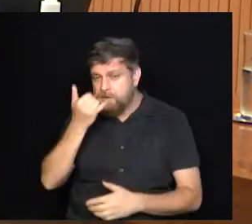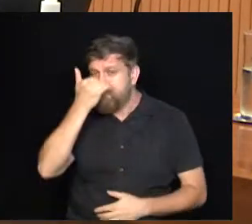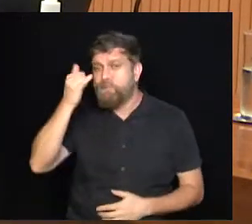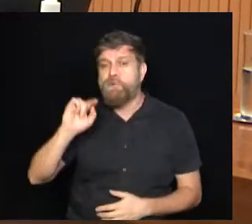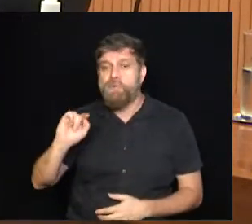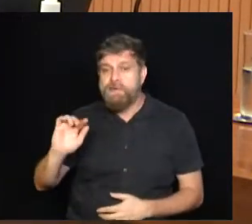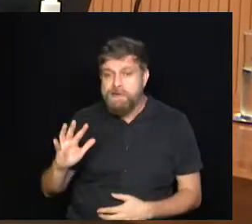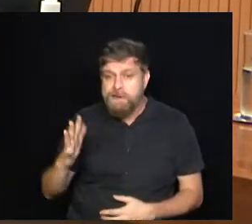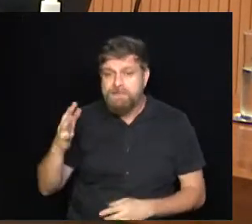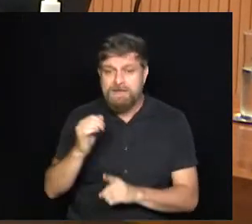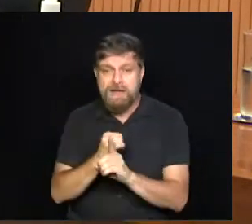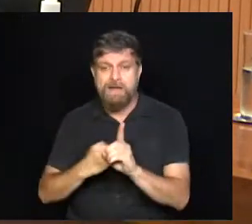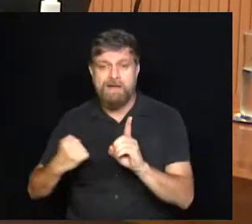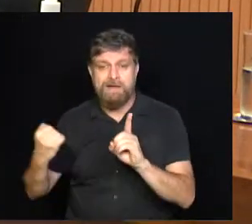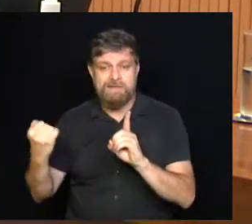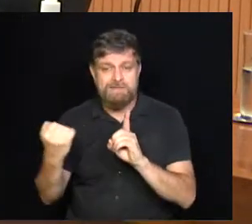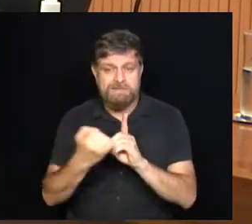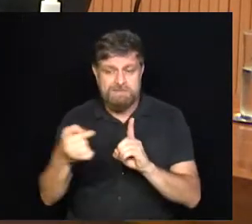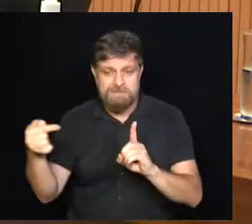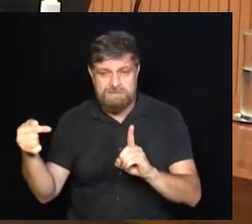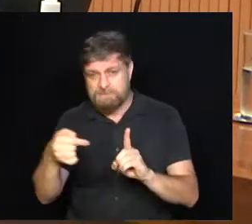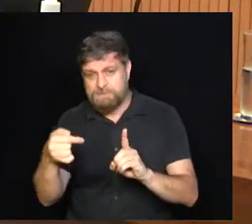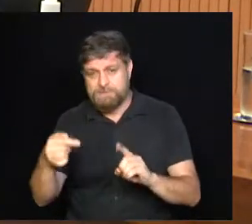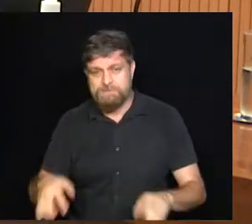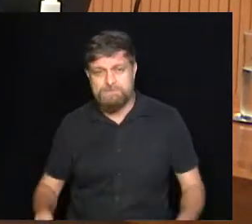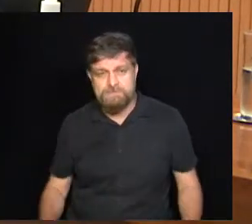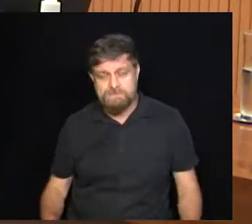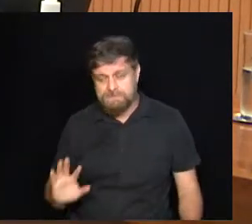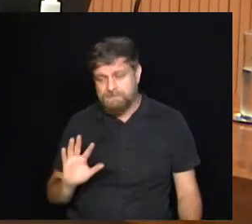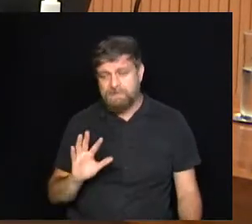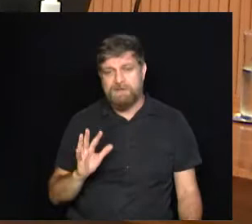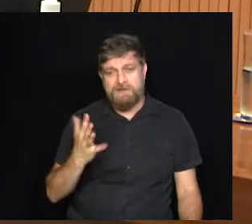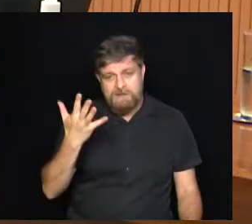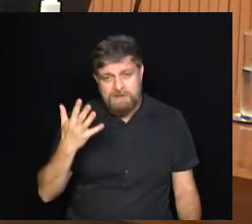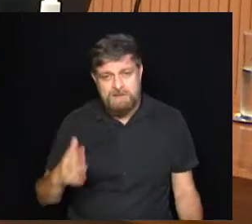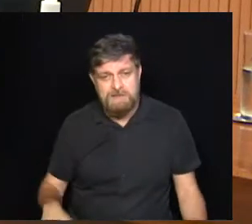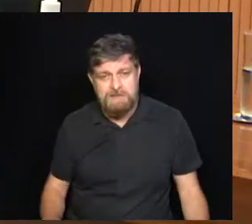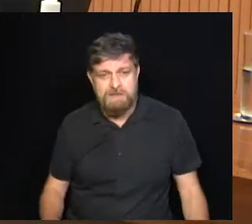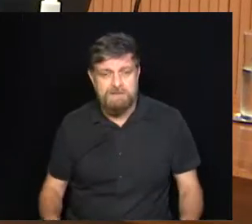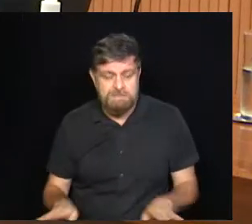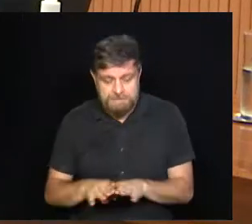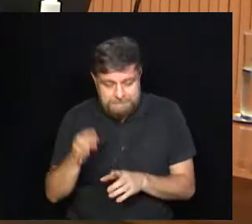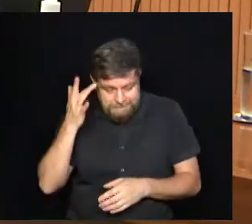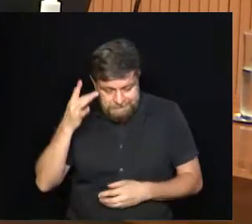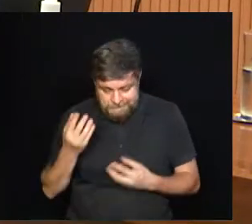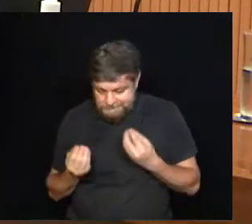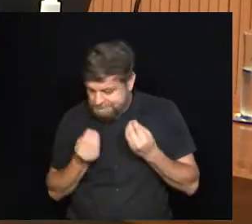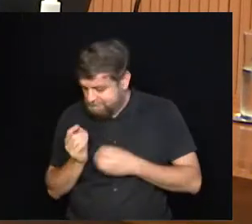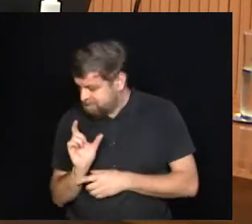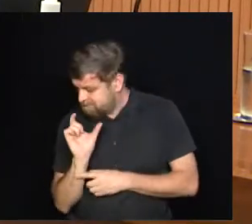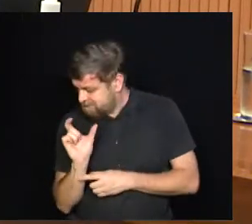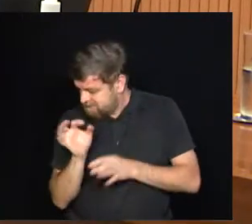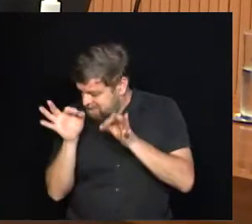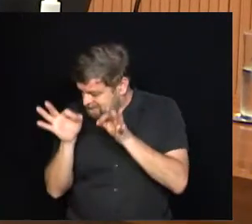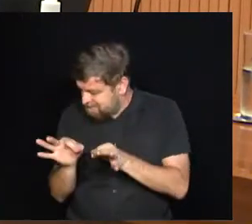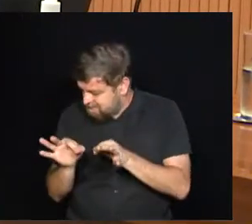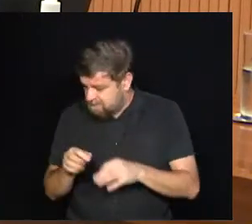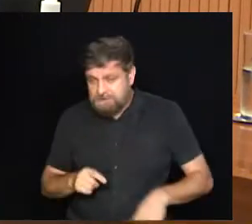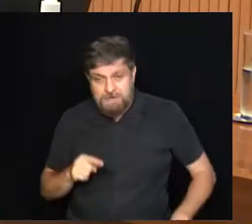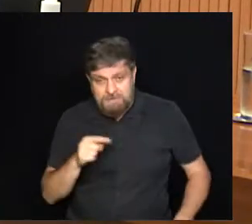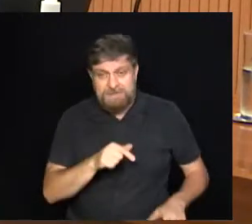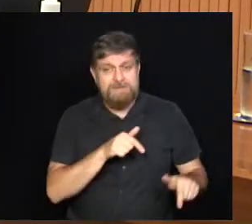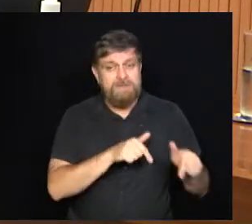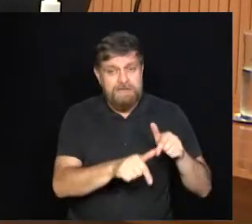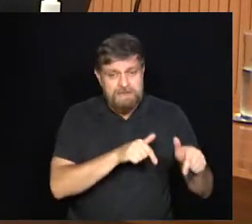vezes, a sociedade acaba, né, criando, ou não sei, né, qual termo usar ali, mas vocês trabalham